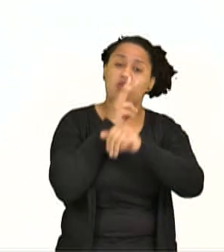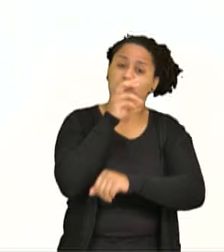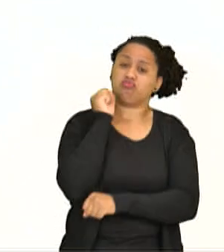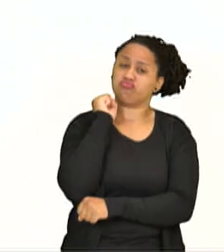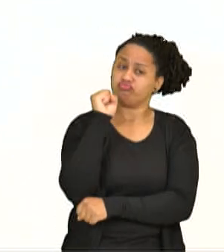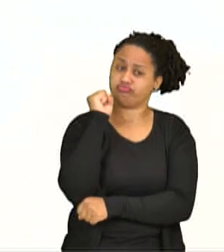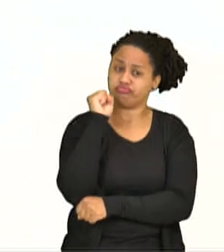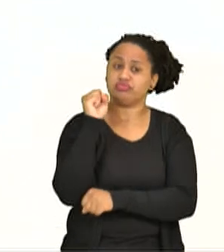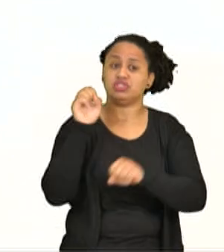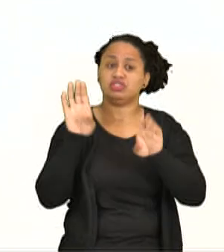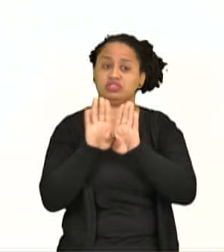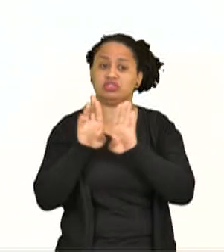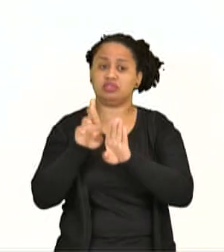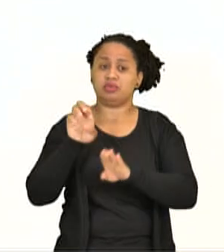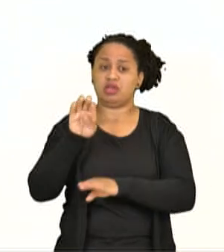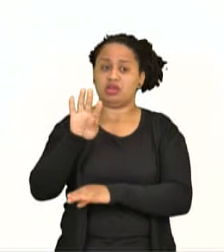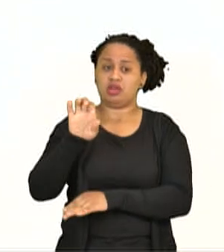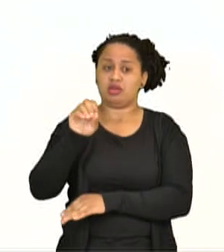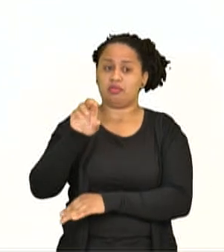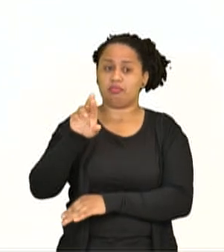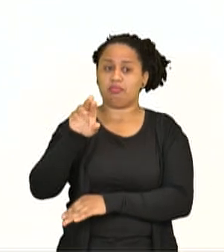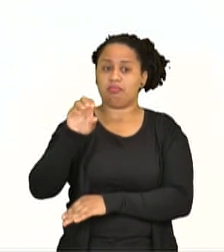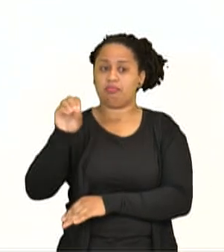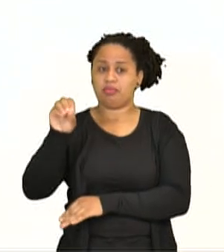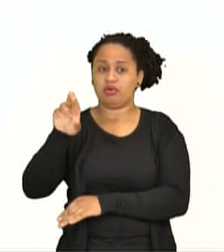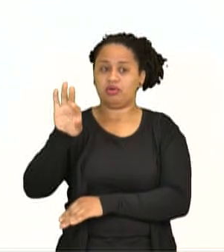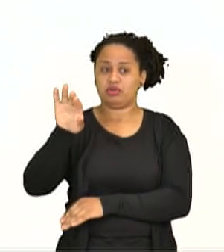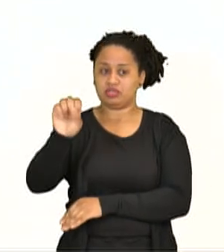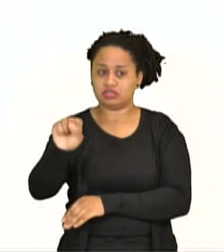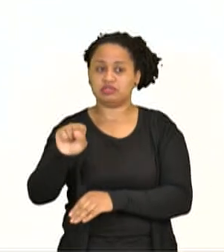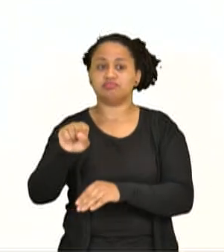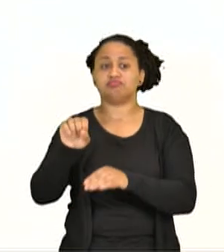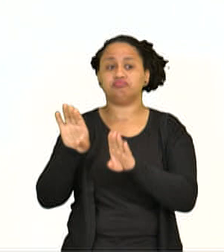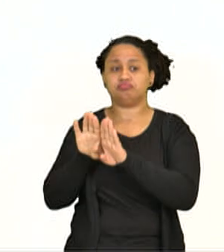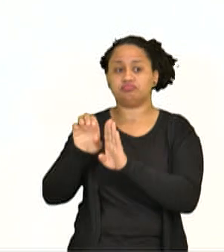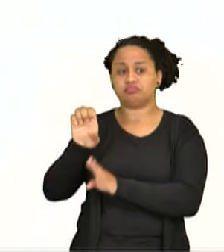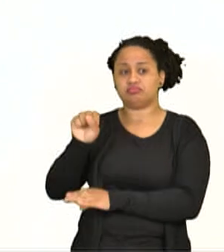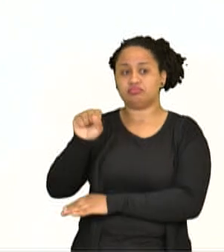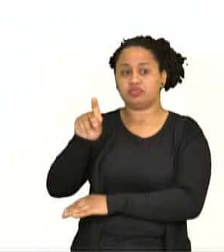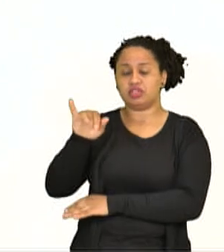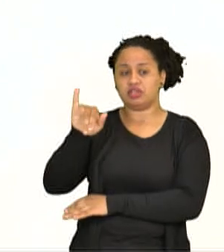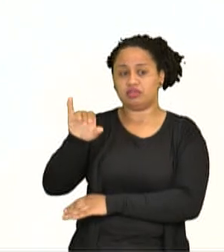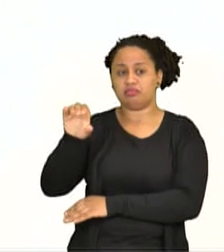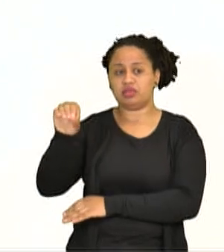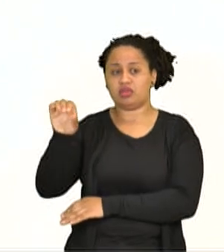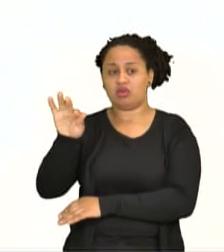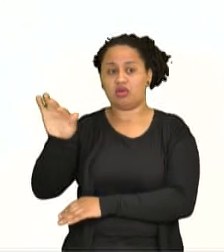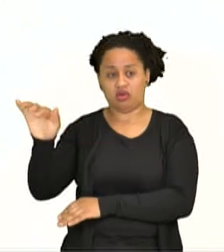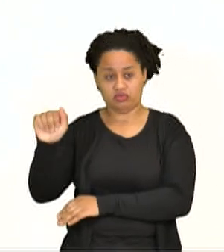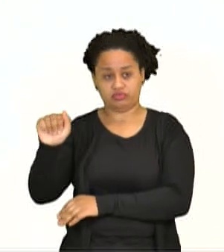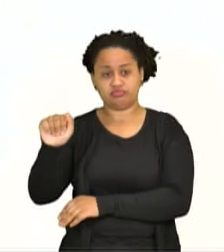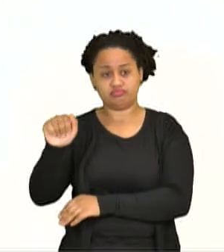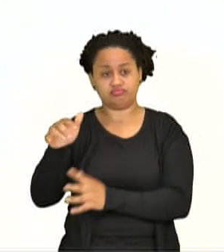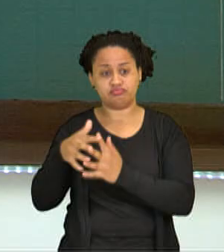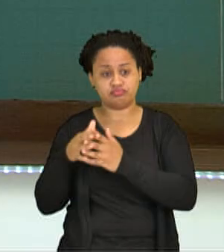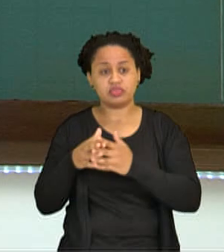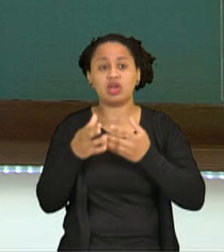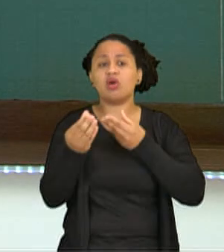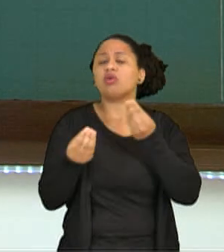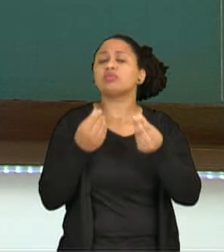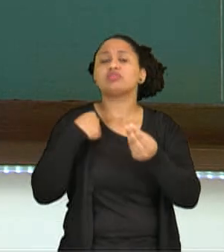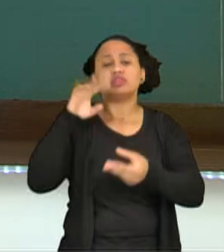de reboots e spin-offs em profusão, como você compreende estrangeirismos destacados? Reboots e